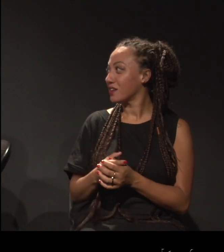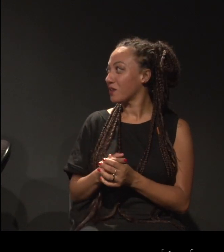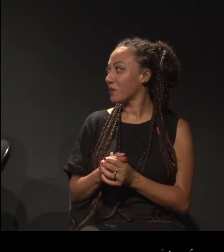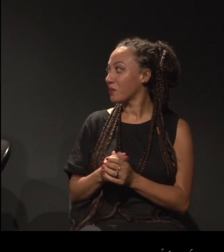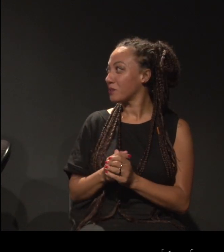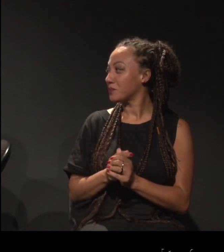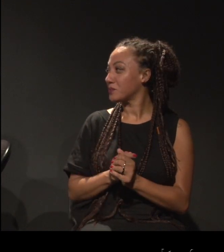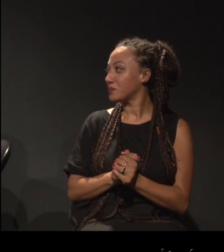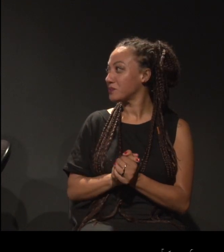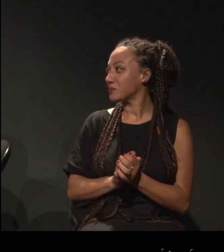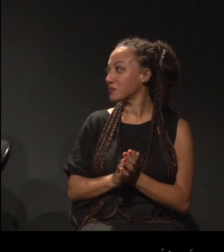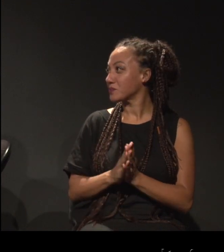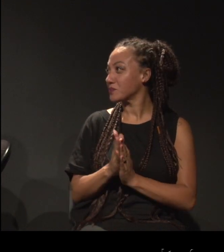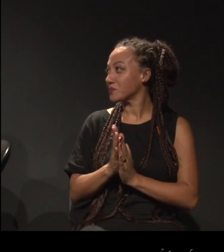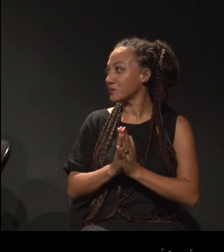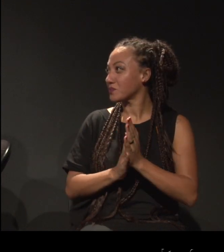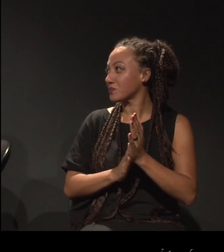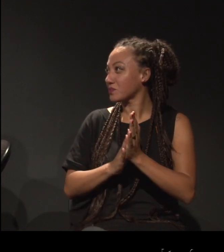é